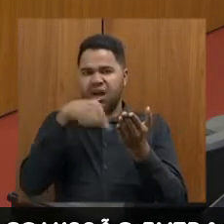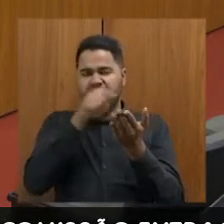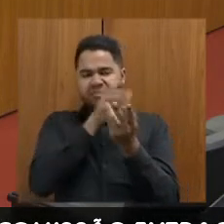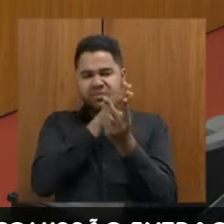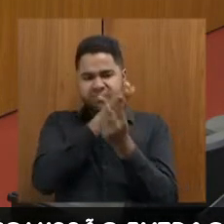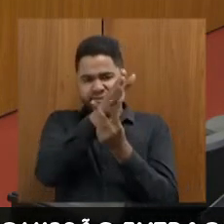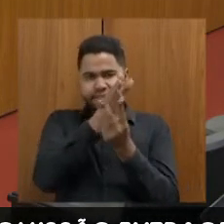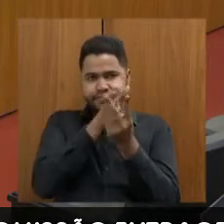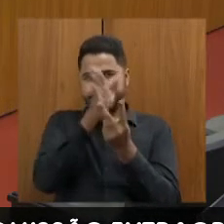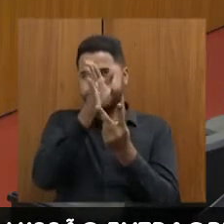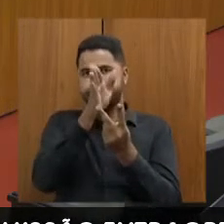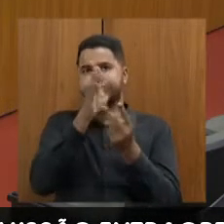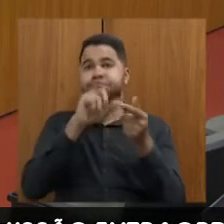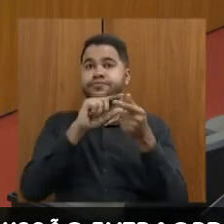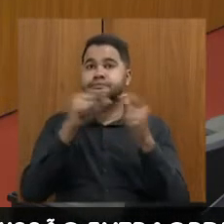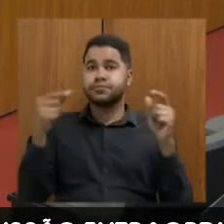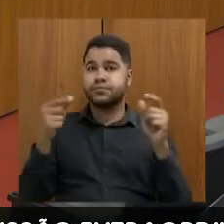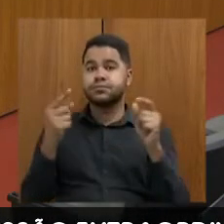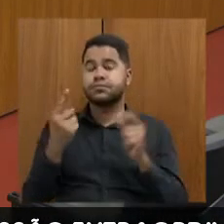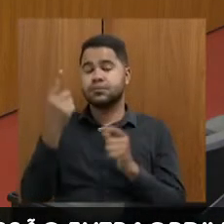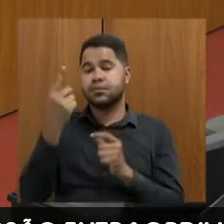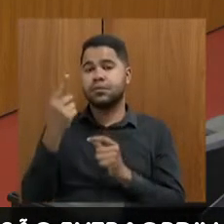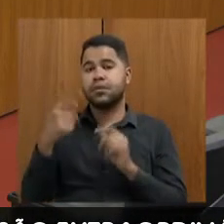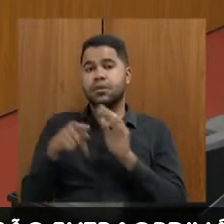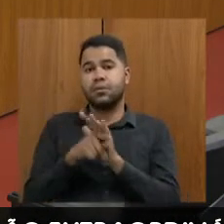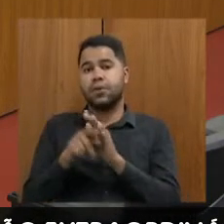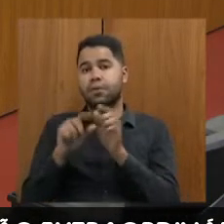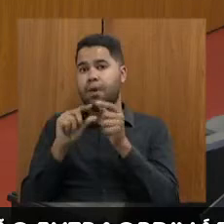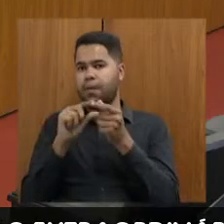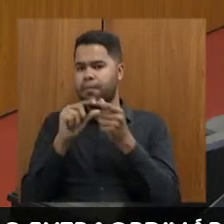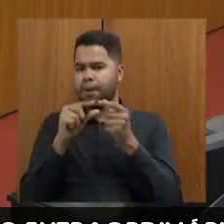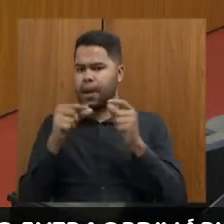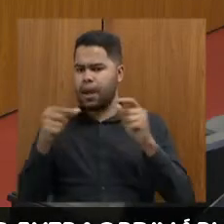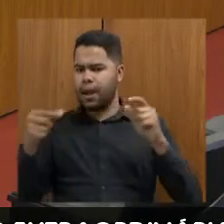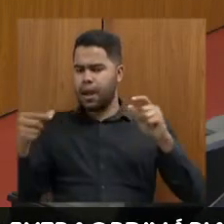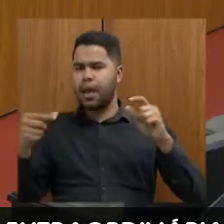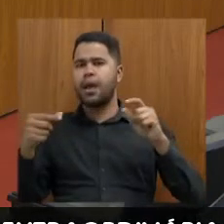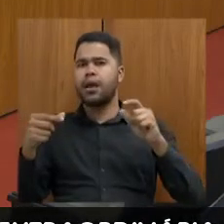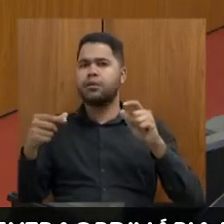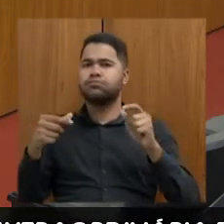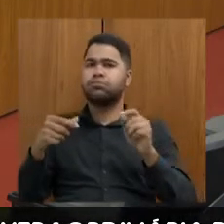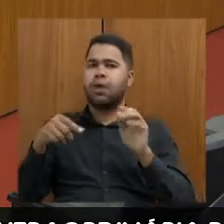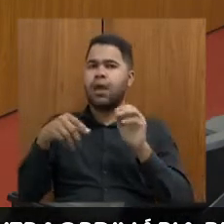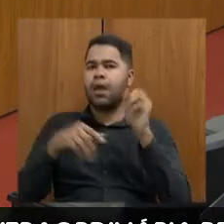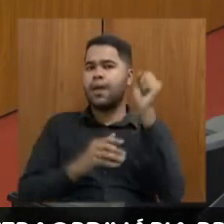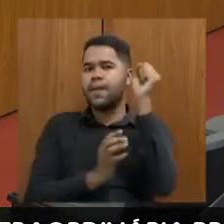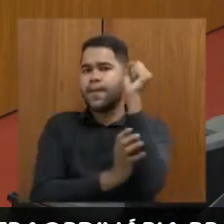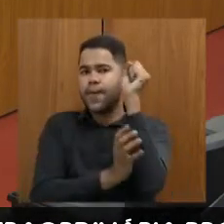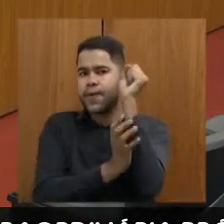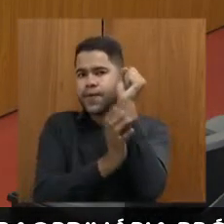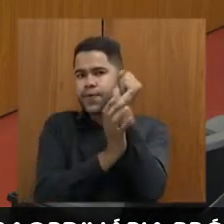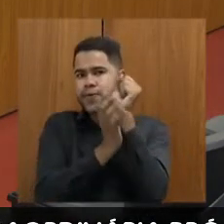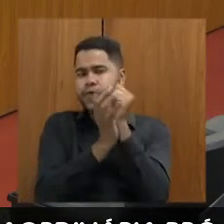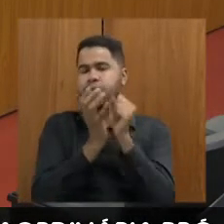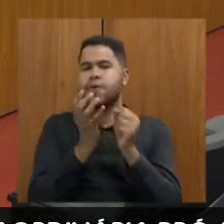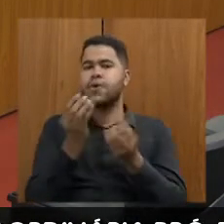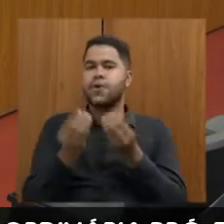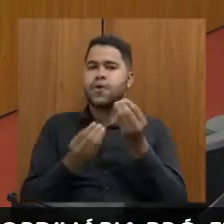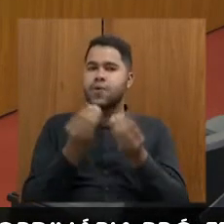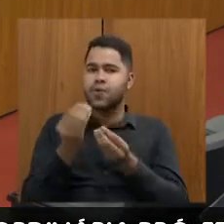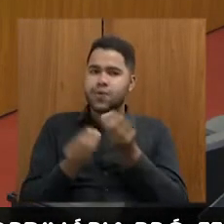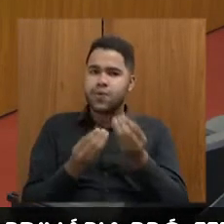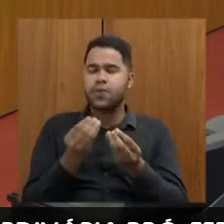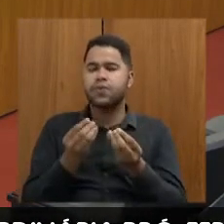dois caminhos já estruturados uma ar via Ministério da infraestrutura que tá bem encaminhado à questão burocrática de diz e as